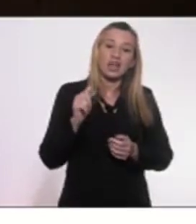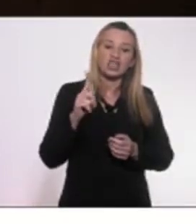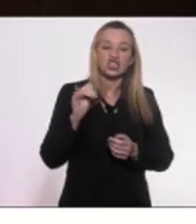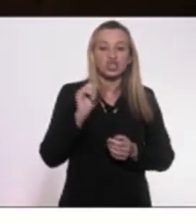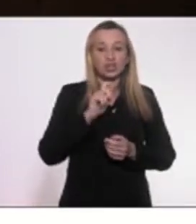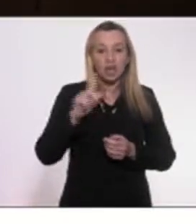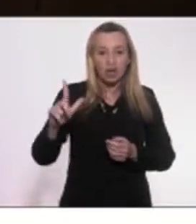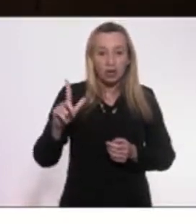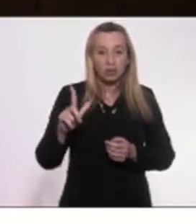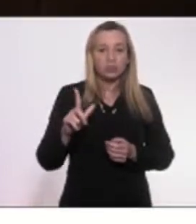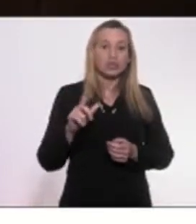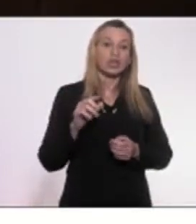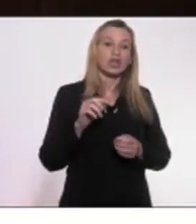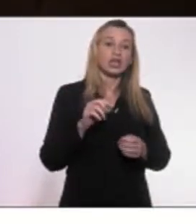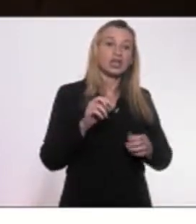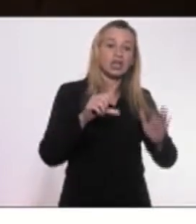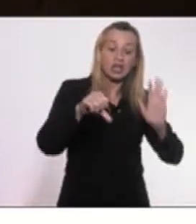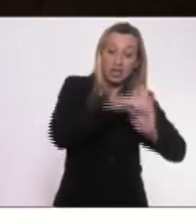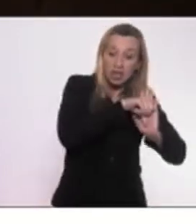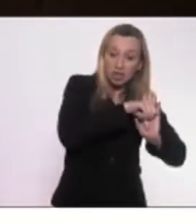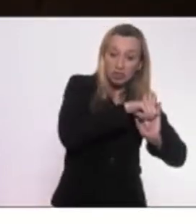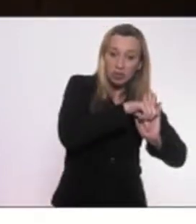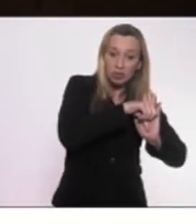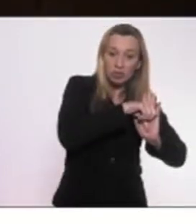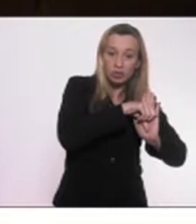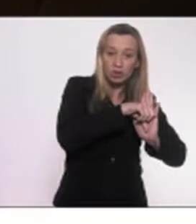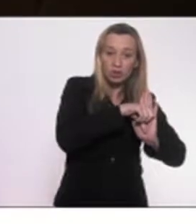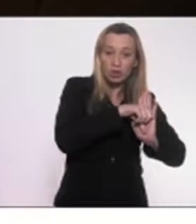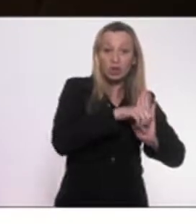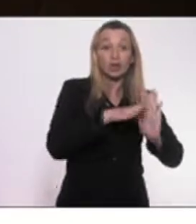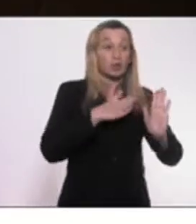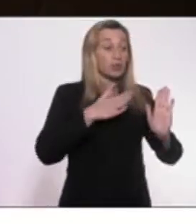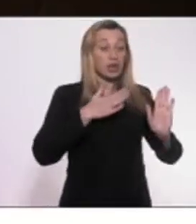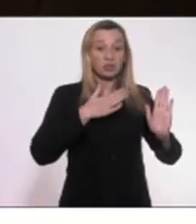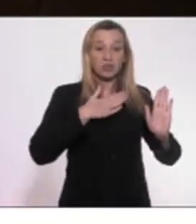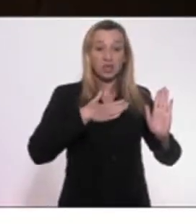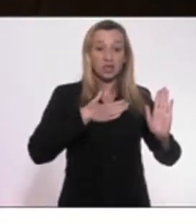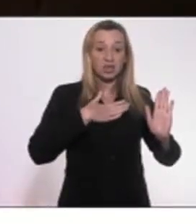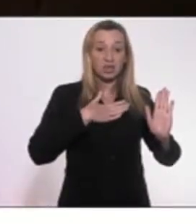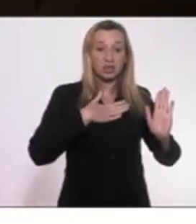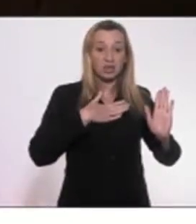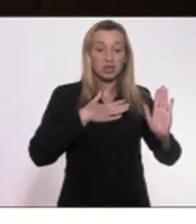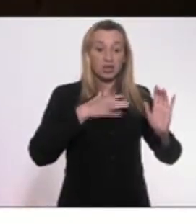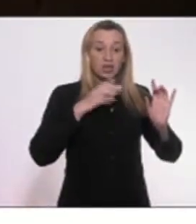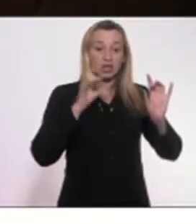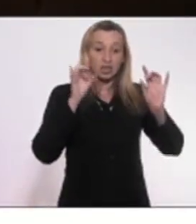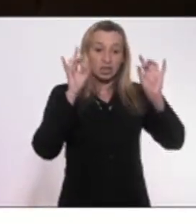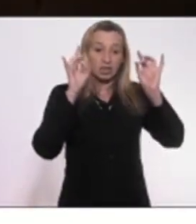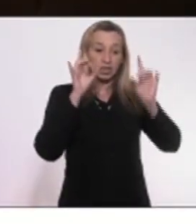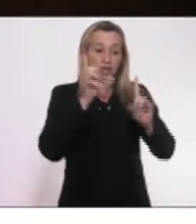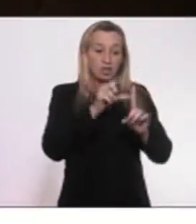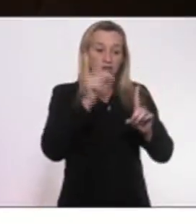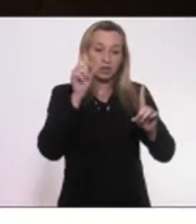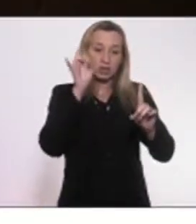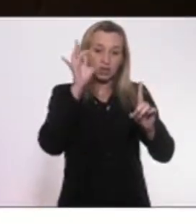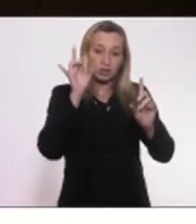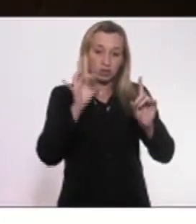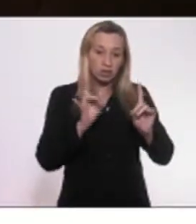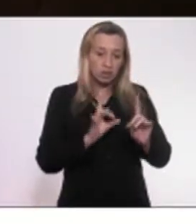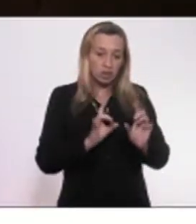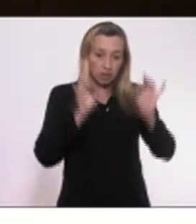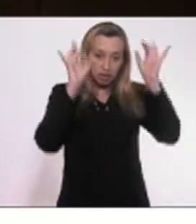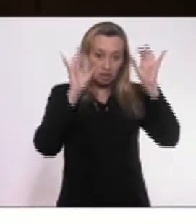daquele que transgrediu, que para mim nunca terá privilégio, deverá sempre estar ao final da fila,